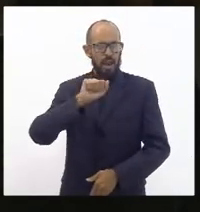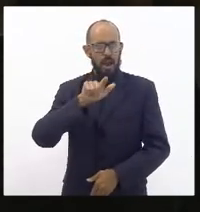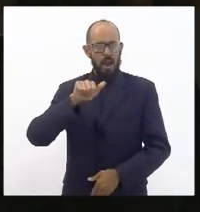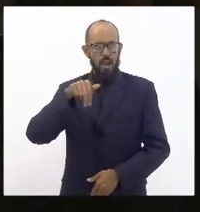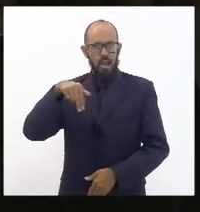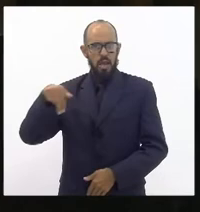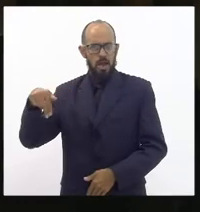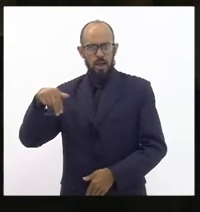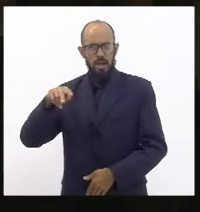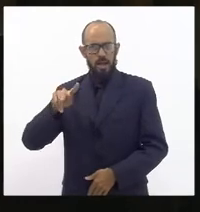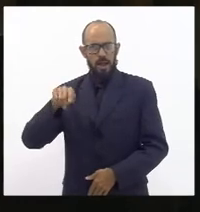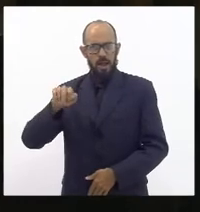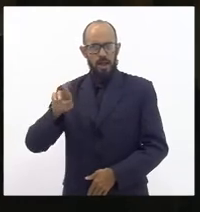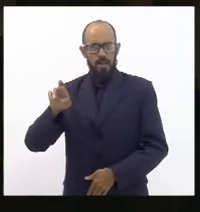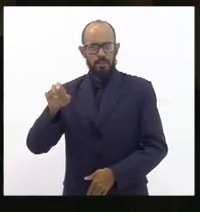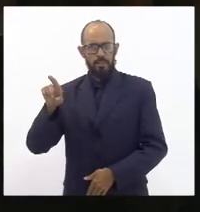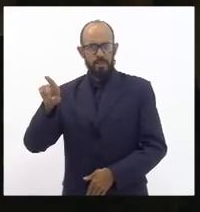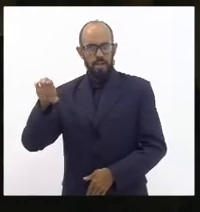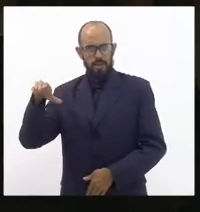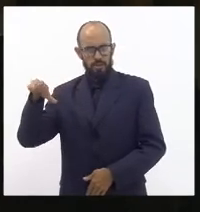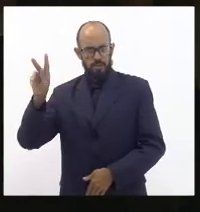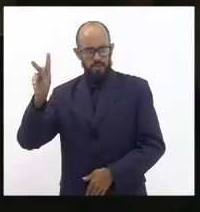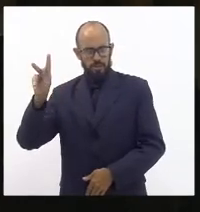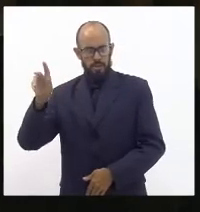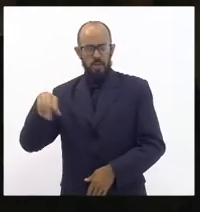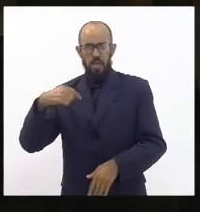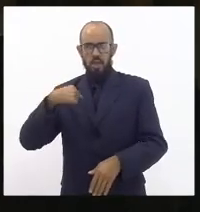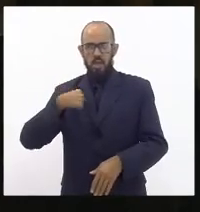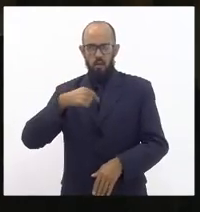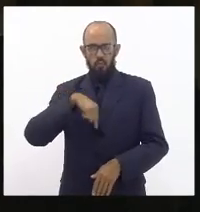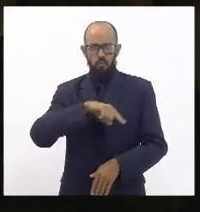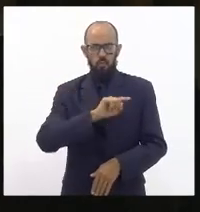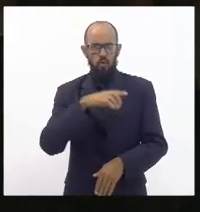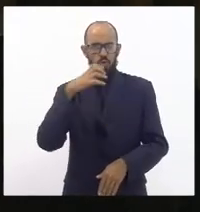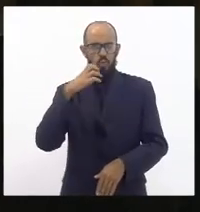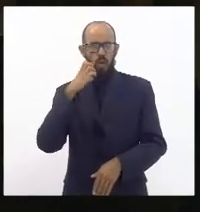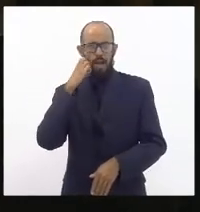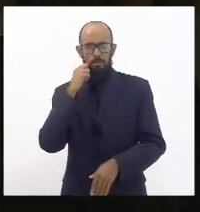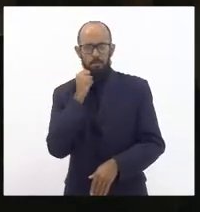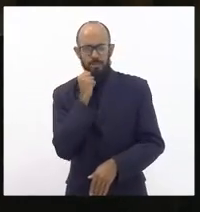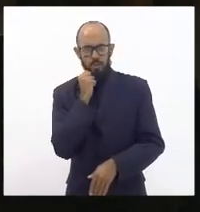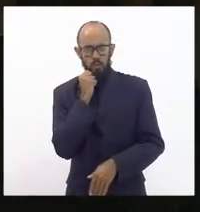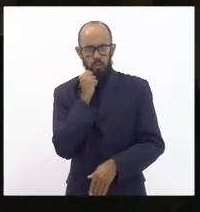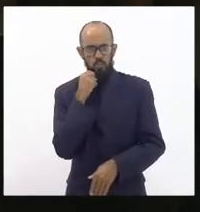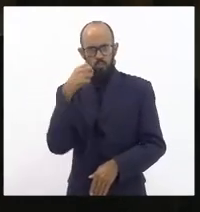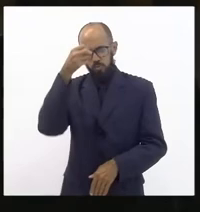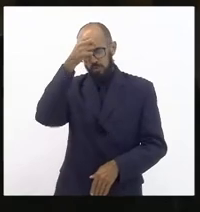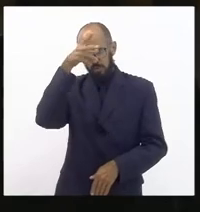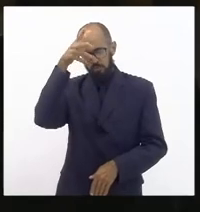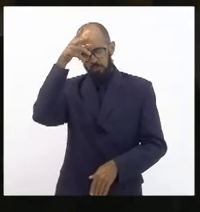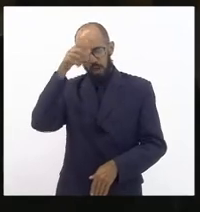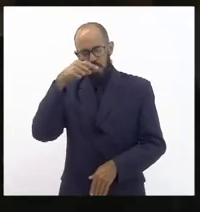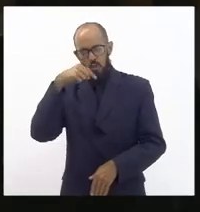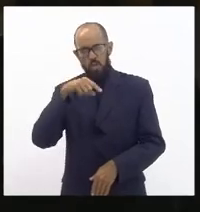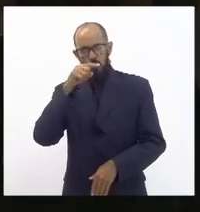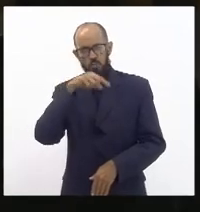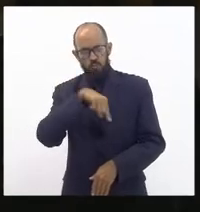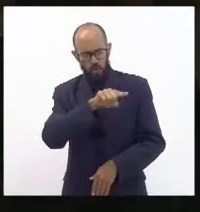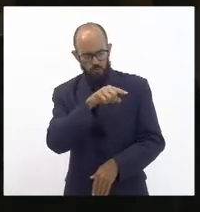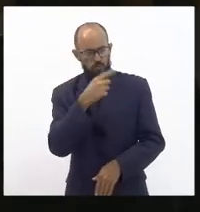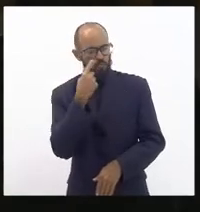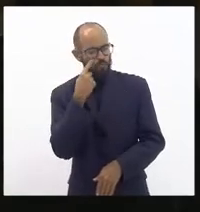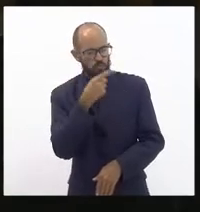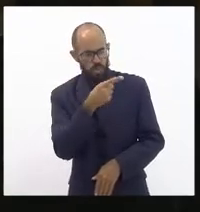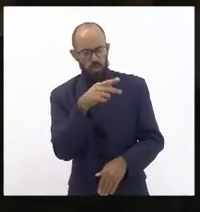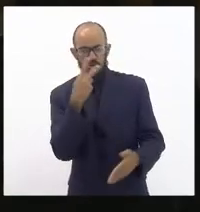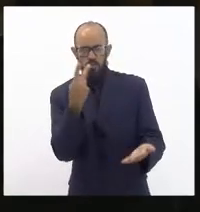no abrigo o Municipal de Queimados também aonde eu recebi diversas denúncias e fui ali ver com